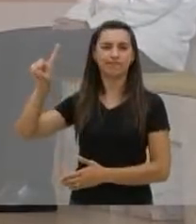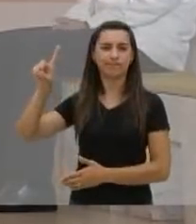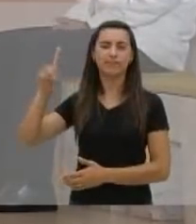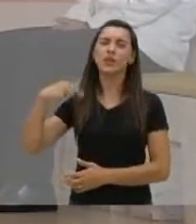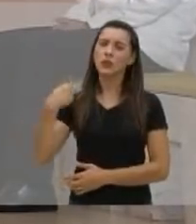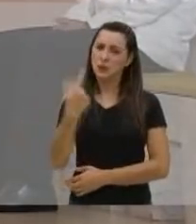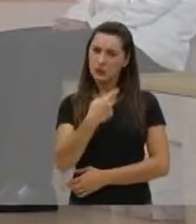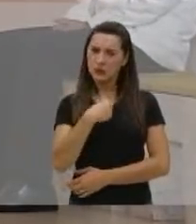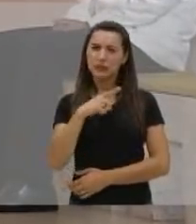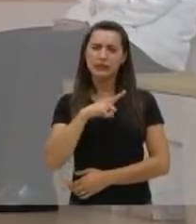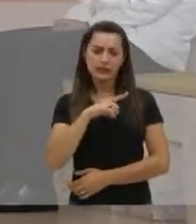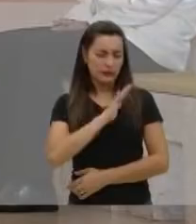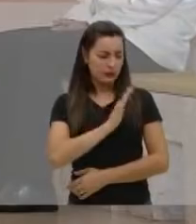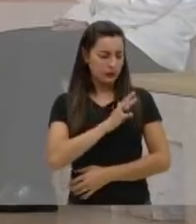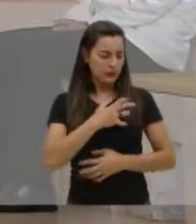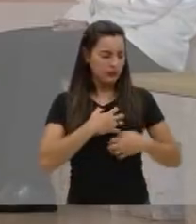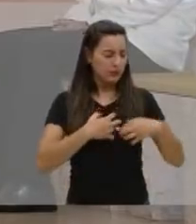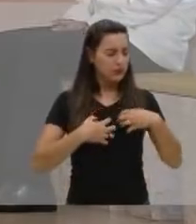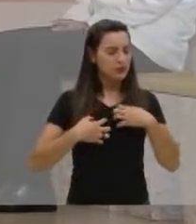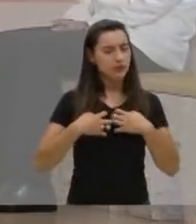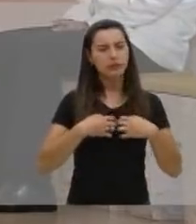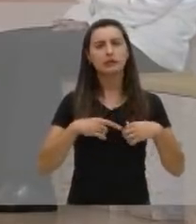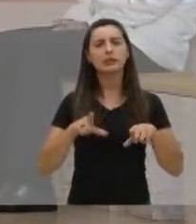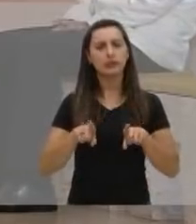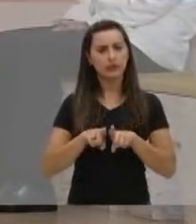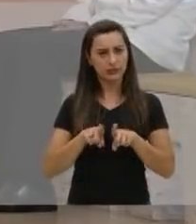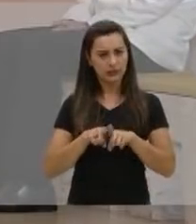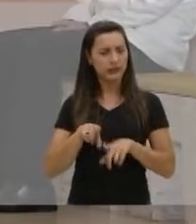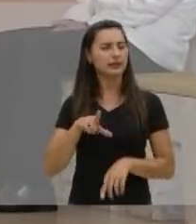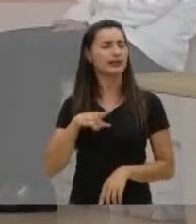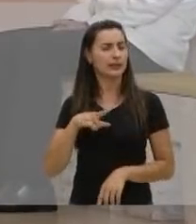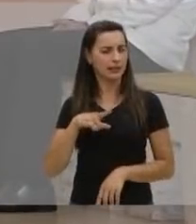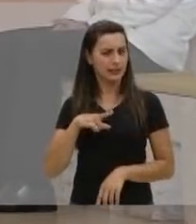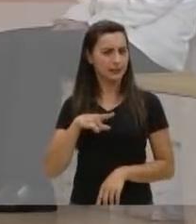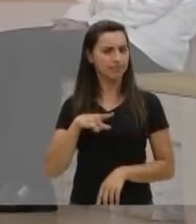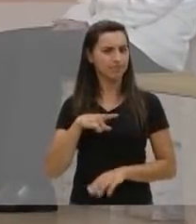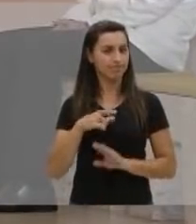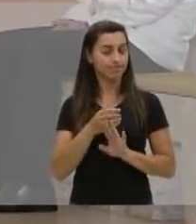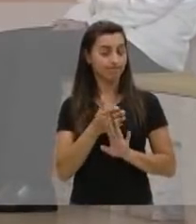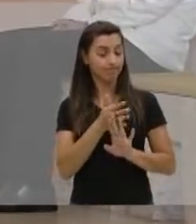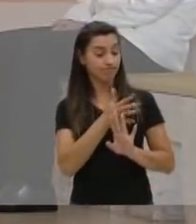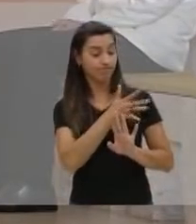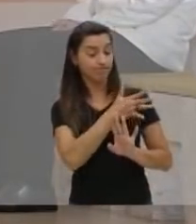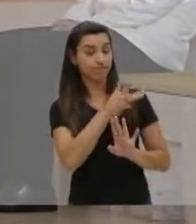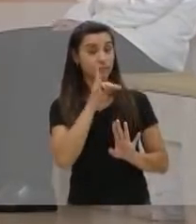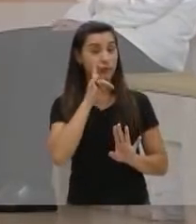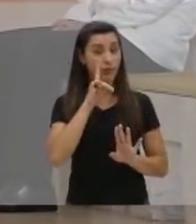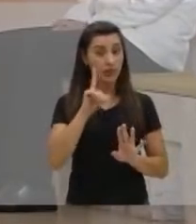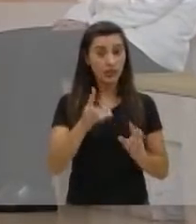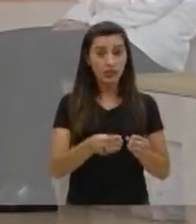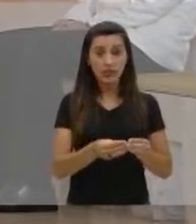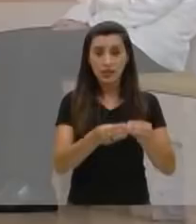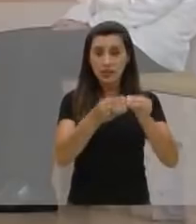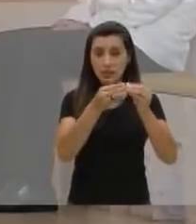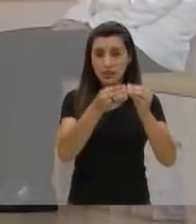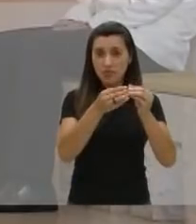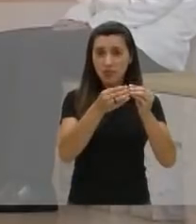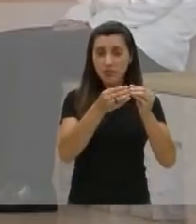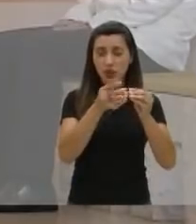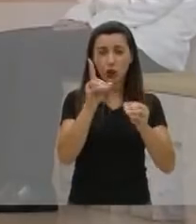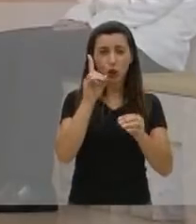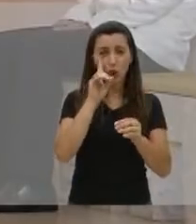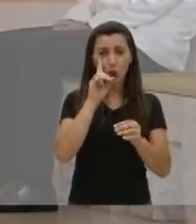angústia, e me permita, nos últimos dias, nas missas diárias,